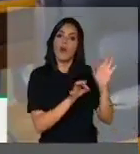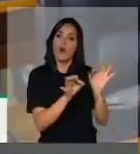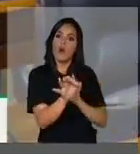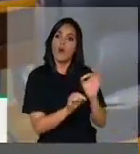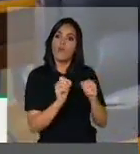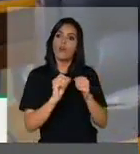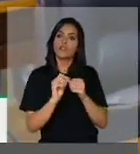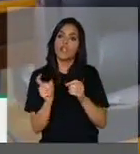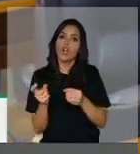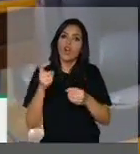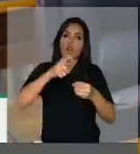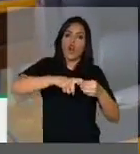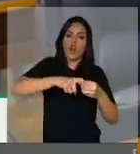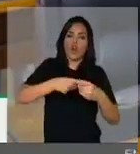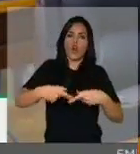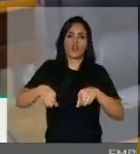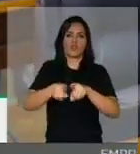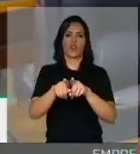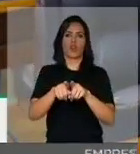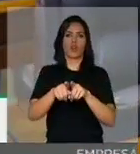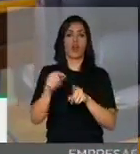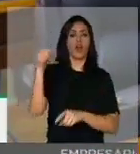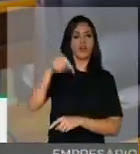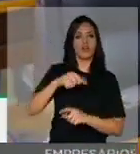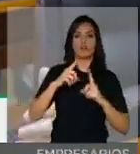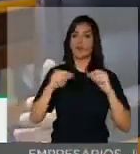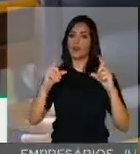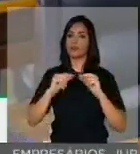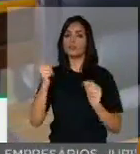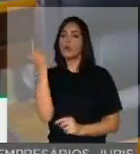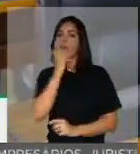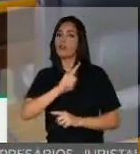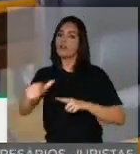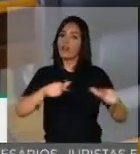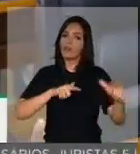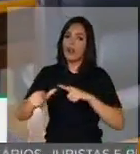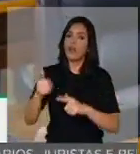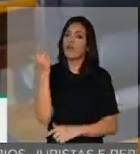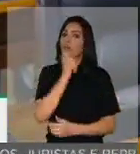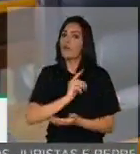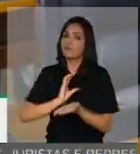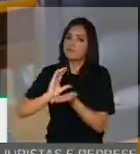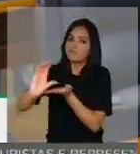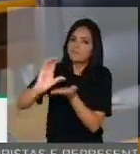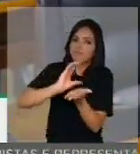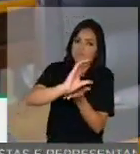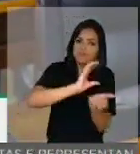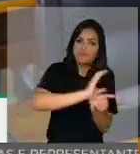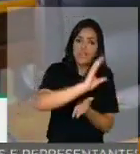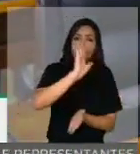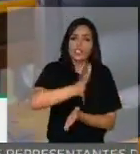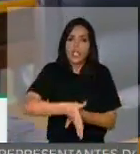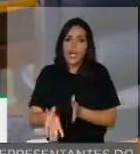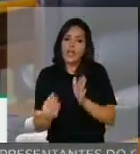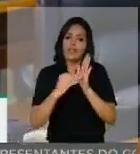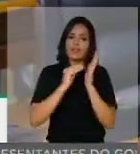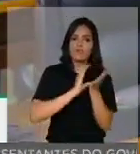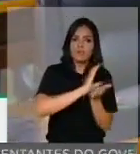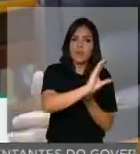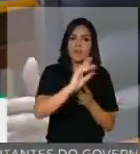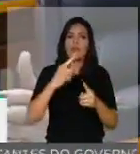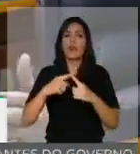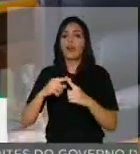formato de consórcio, para que a gente possa trabalhar aqui em Brasília, conseguir recursos para isso. Eu já tenho essas emendas para que nós possamos ter